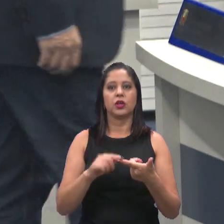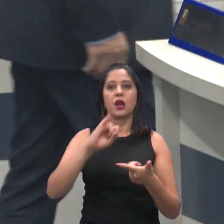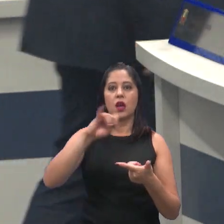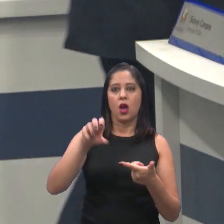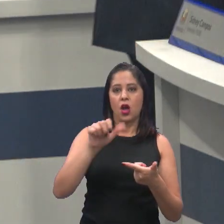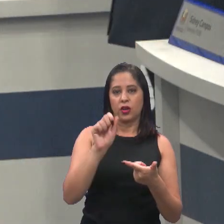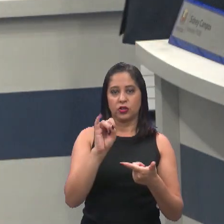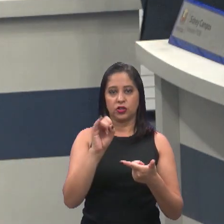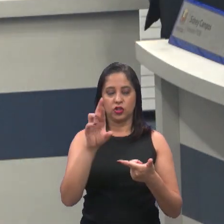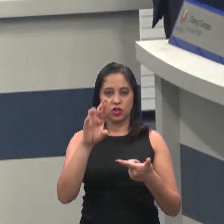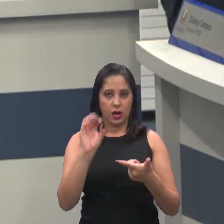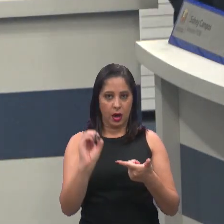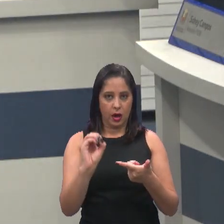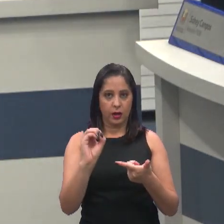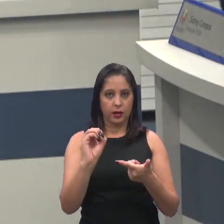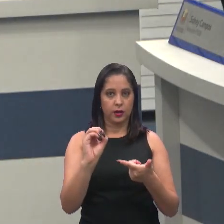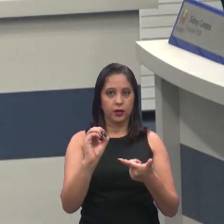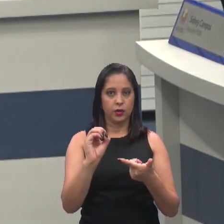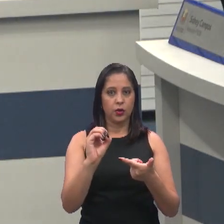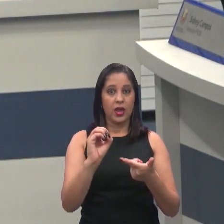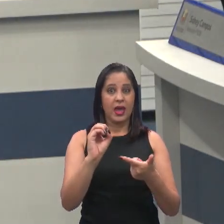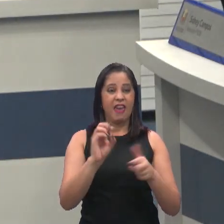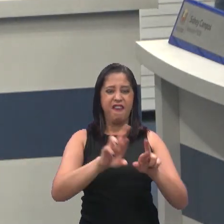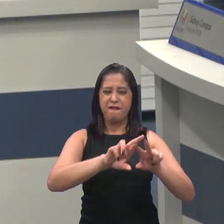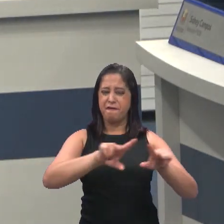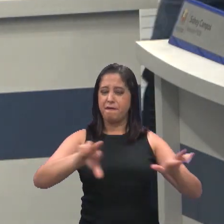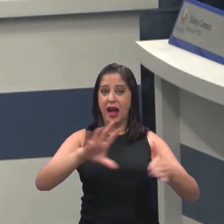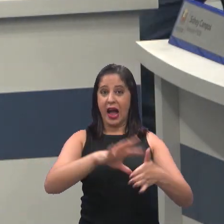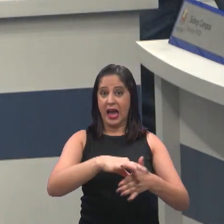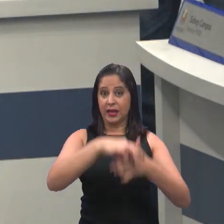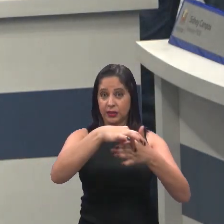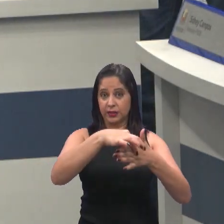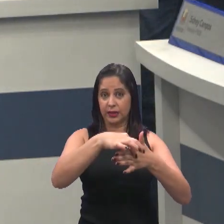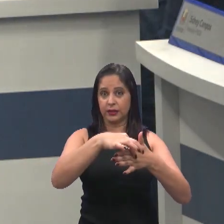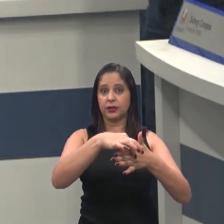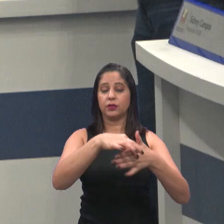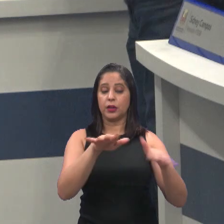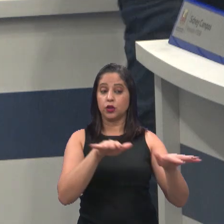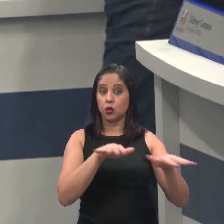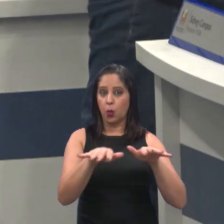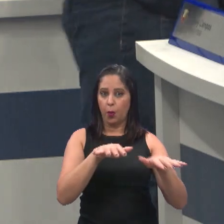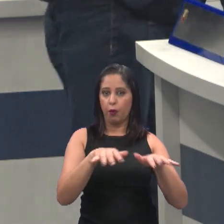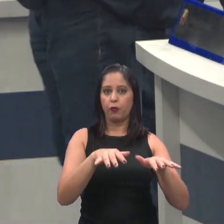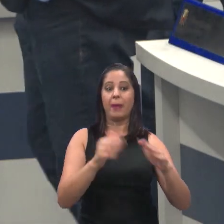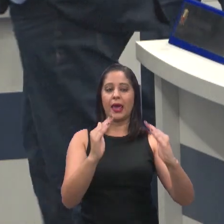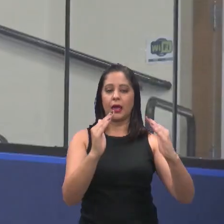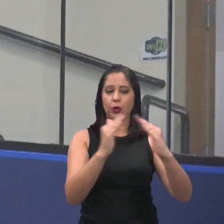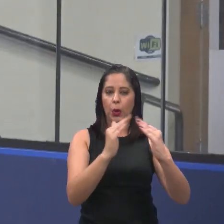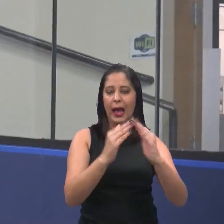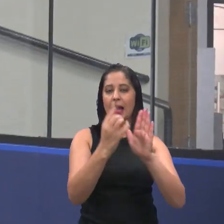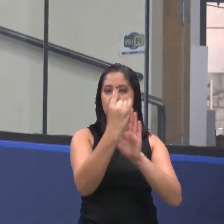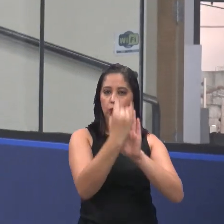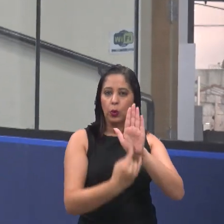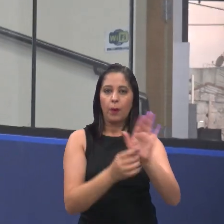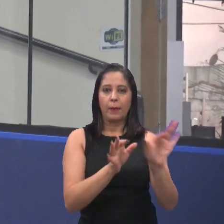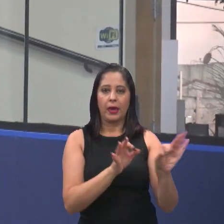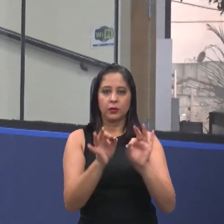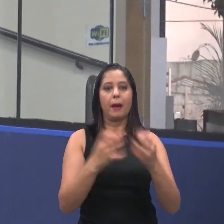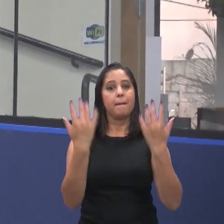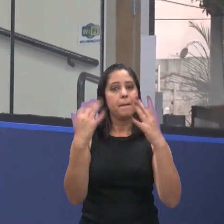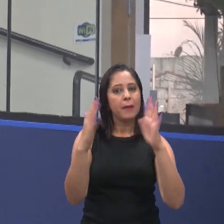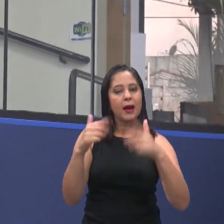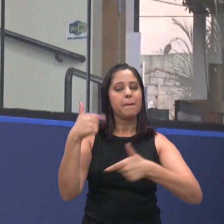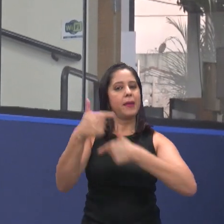várias lideranças do movimento que querem a regularização. Parabéns pelo trabalho, pela organização,